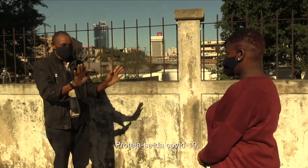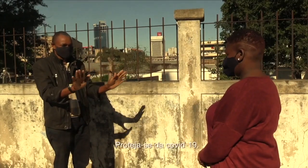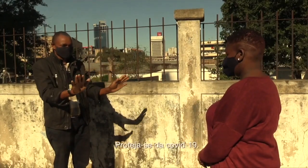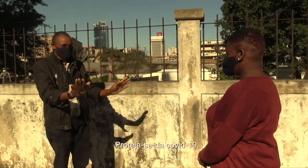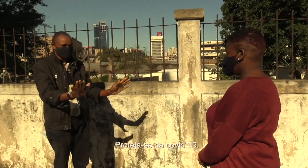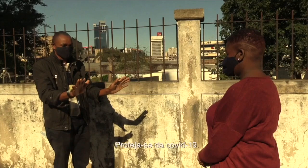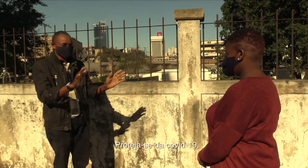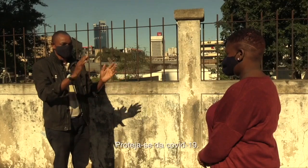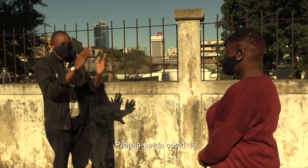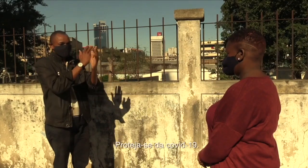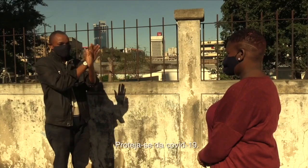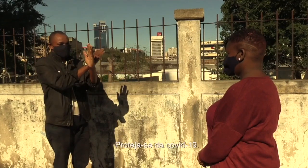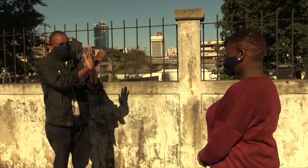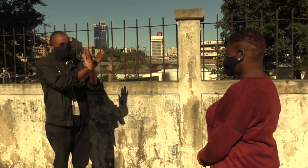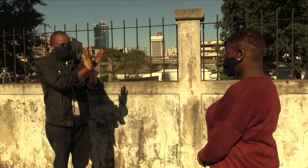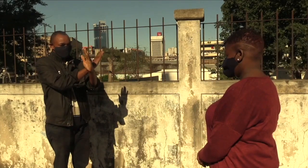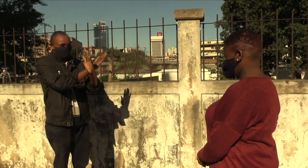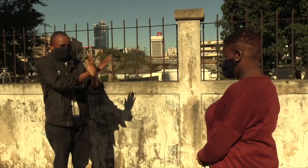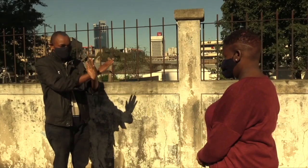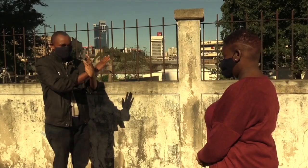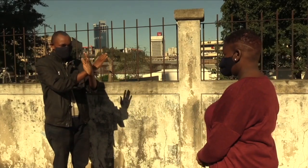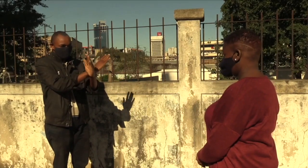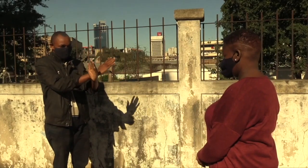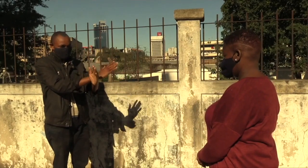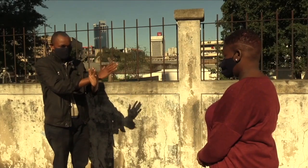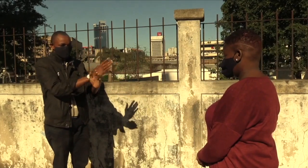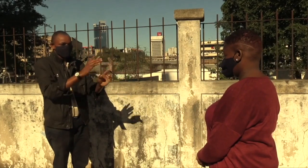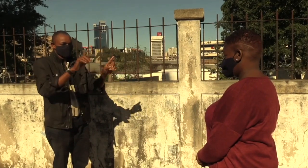Proteja-se da Covid-19.